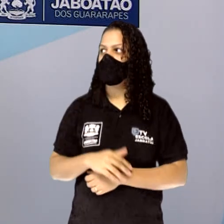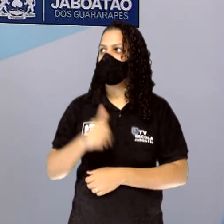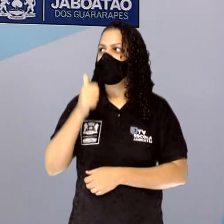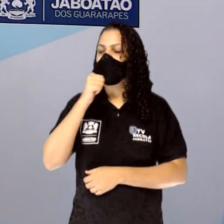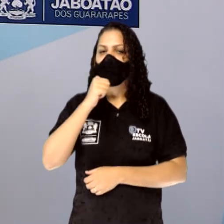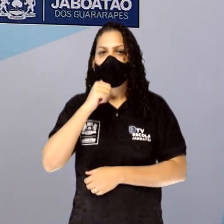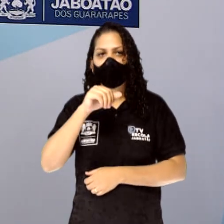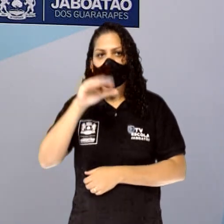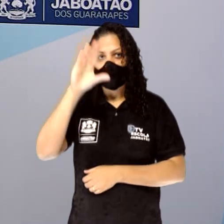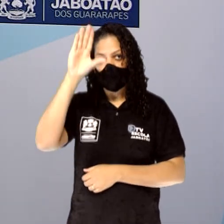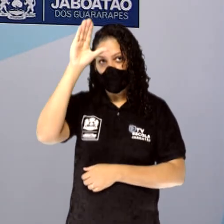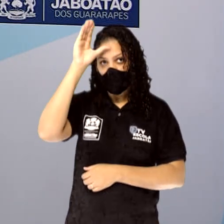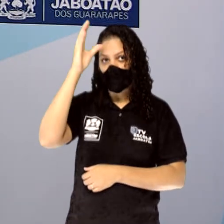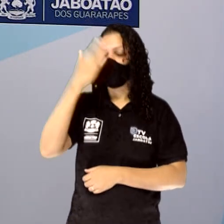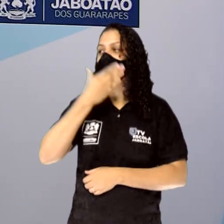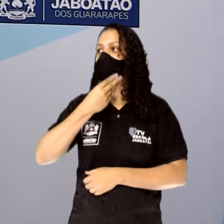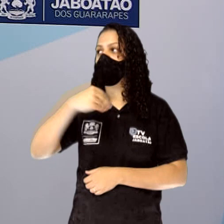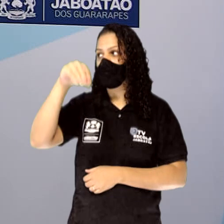uncle,